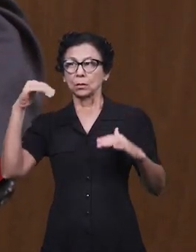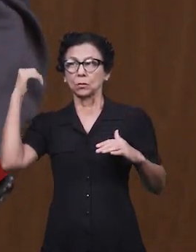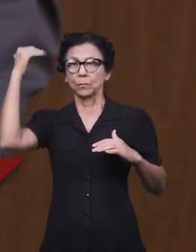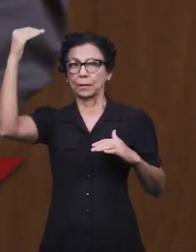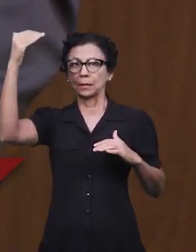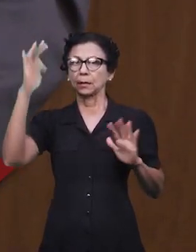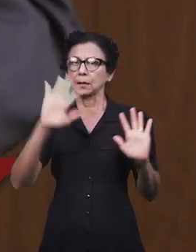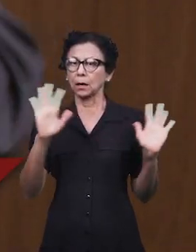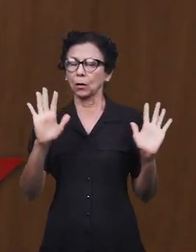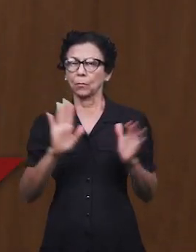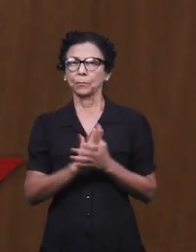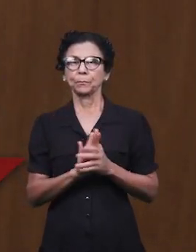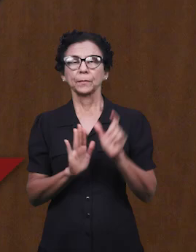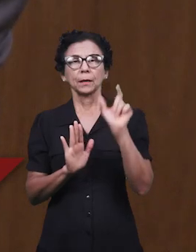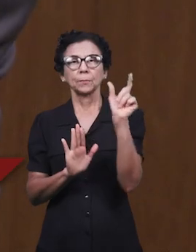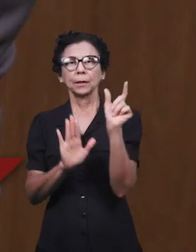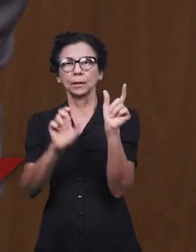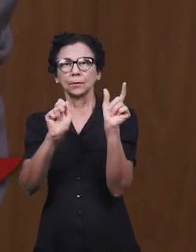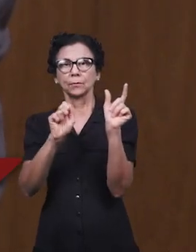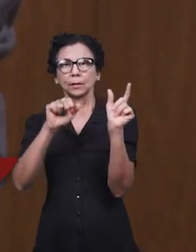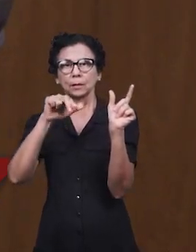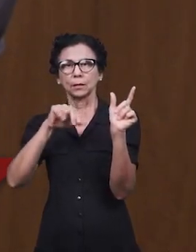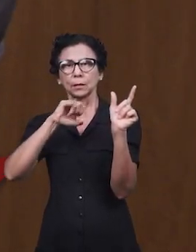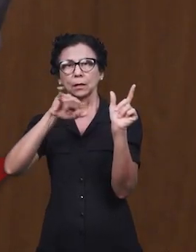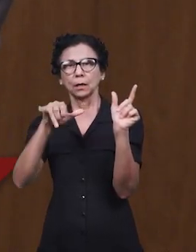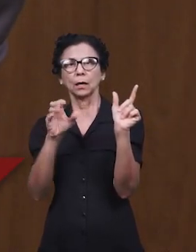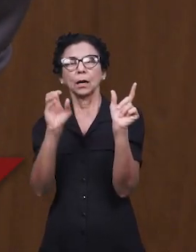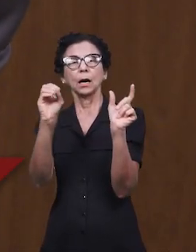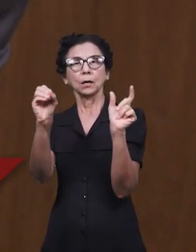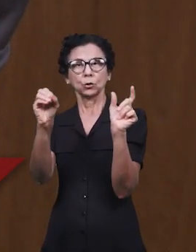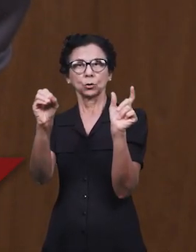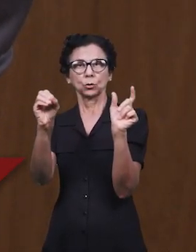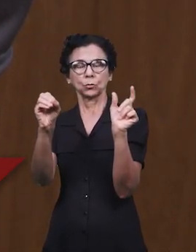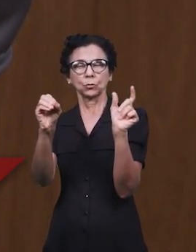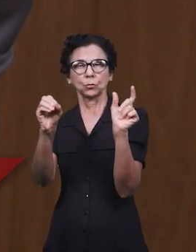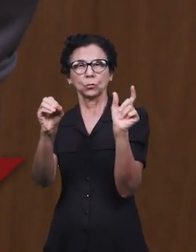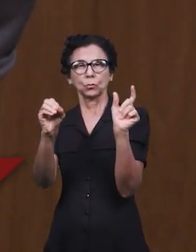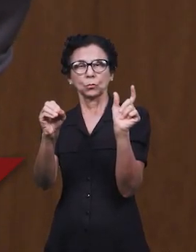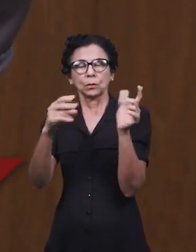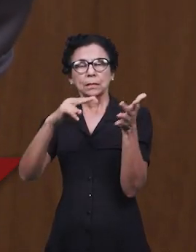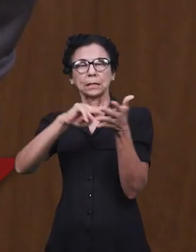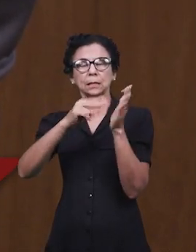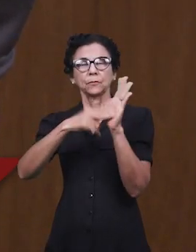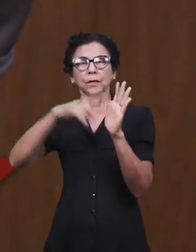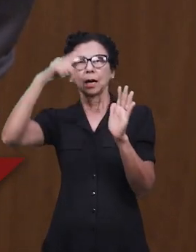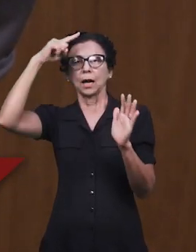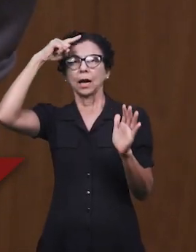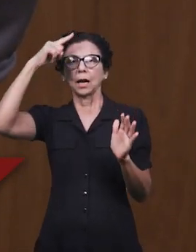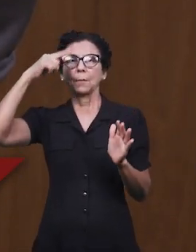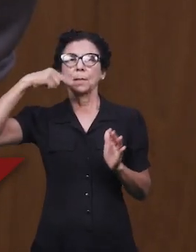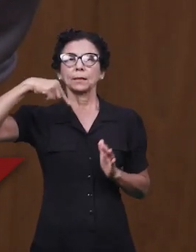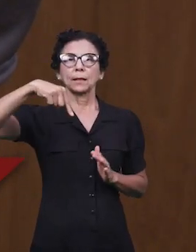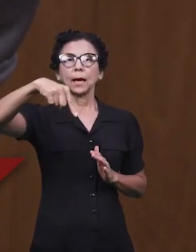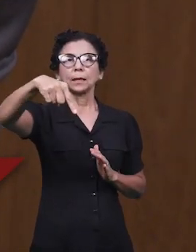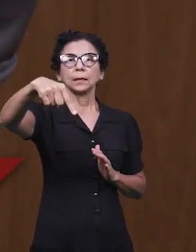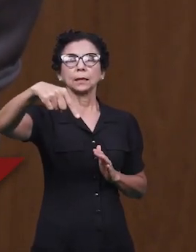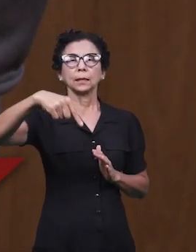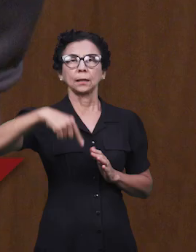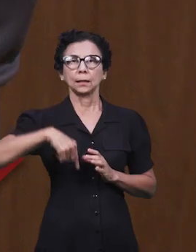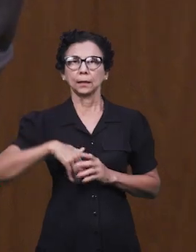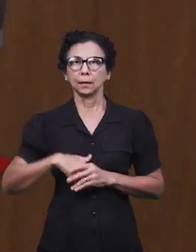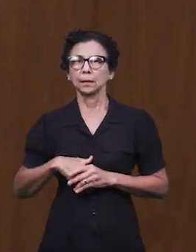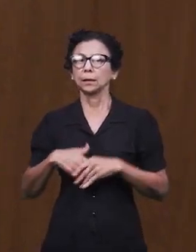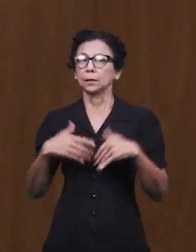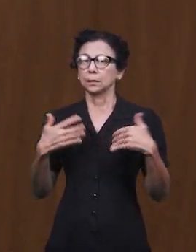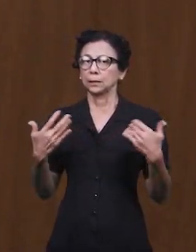quando coloca Jesus semelhante aos anjos, mas não, aquele foi enviado. Quer dizer, Jesus foi um anjo enviado.